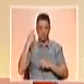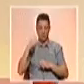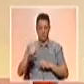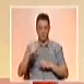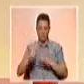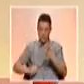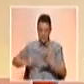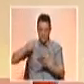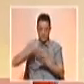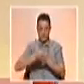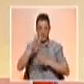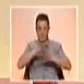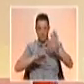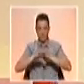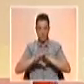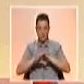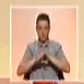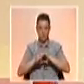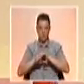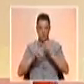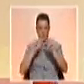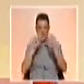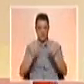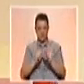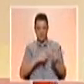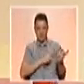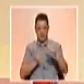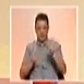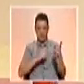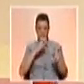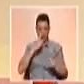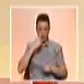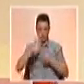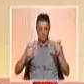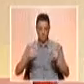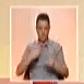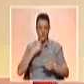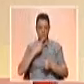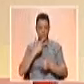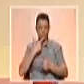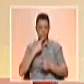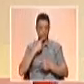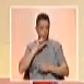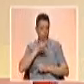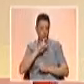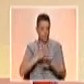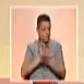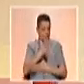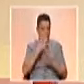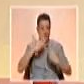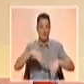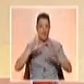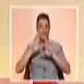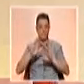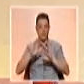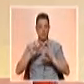o investimento que se fez no regadio, as pessoas estão a chegar à conclusão que não é possível manter, e aí realmente vem a